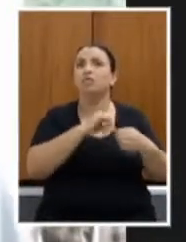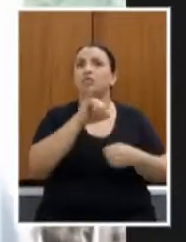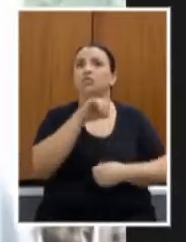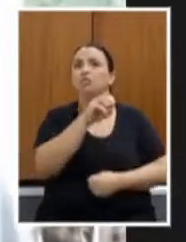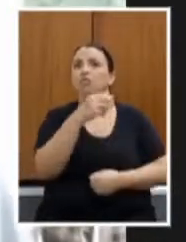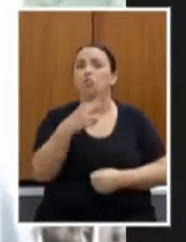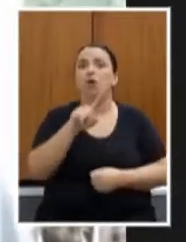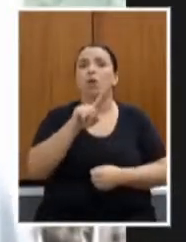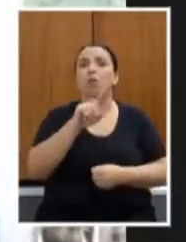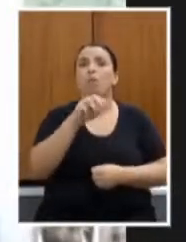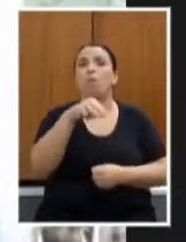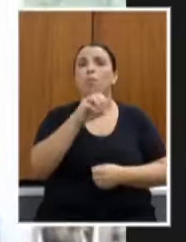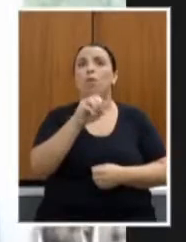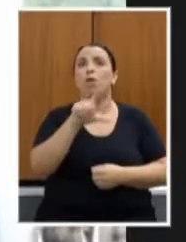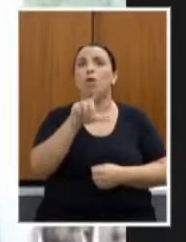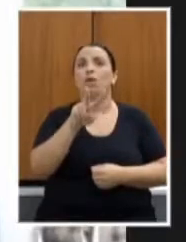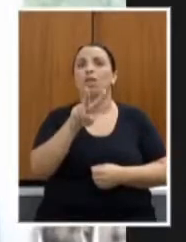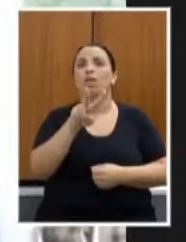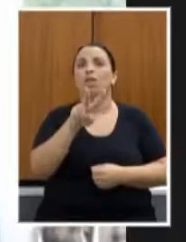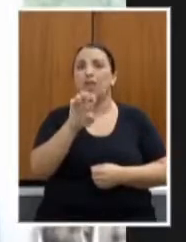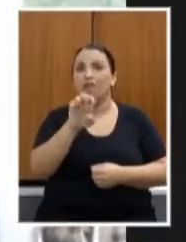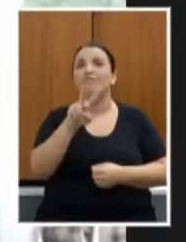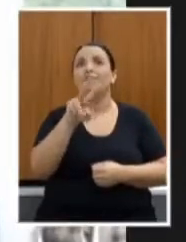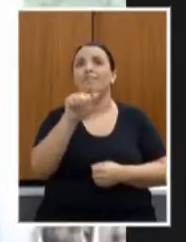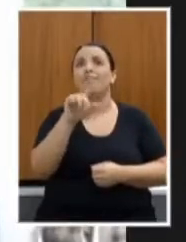tanto humanos